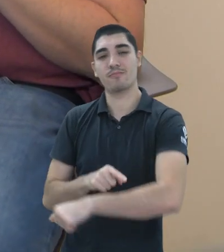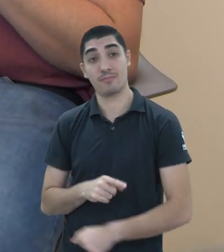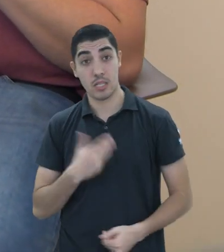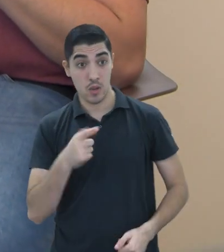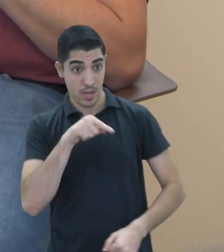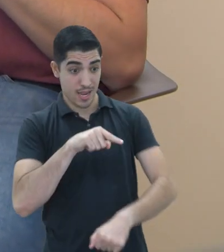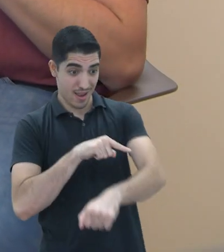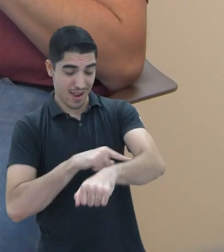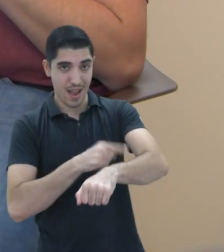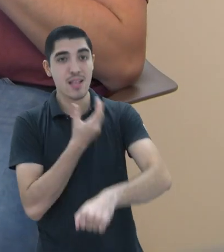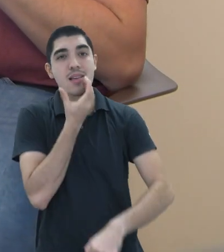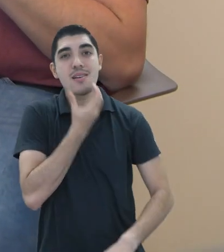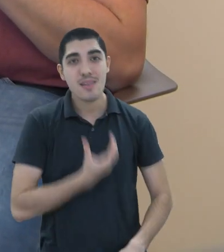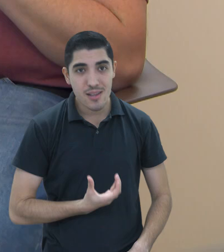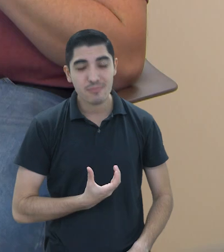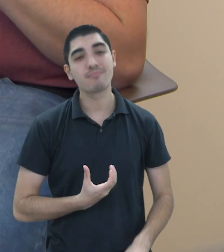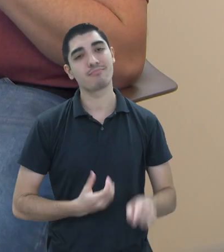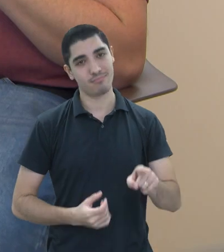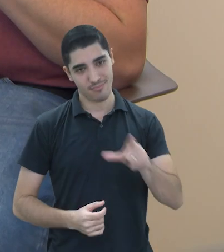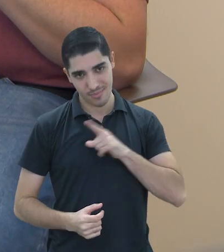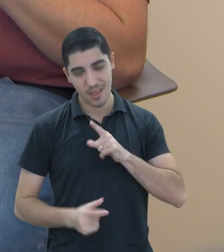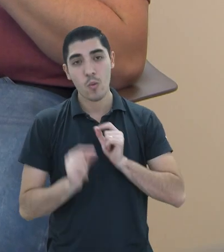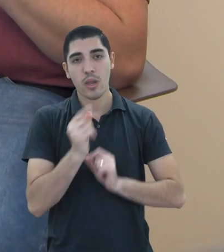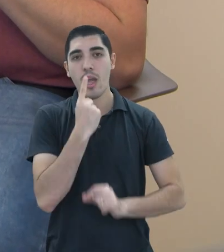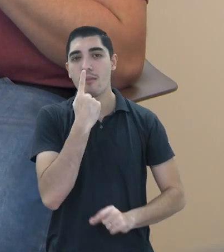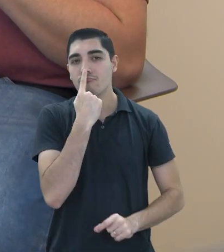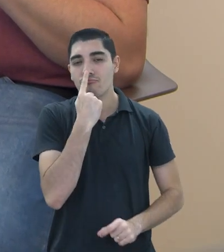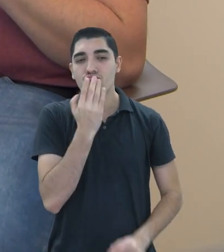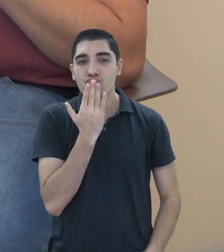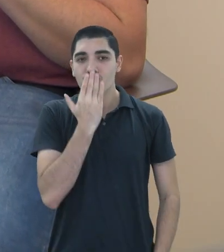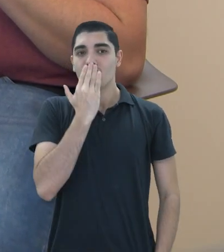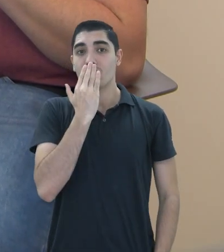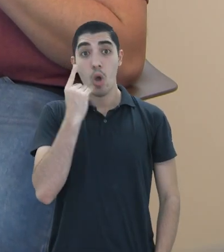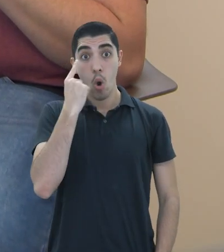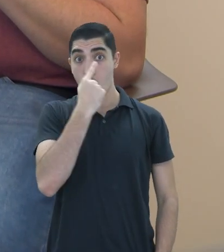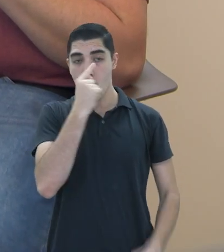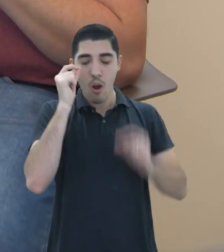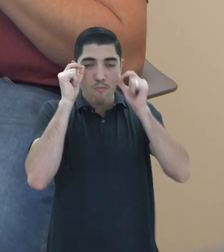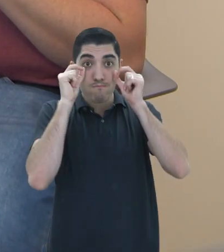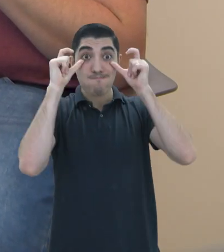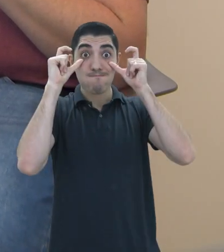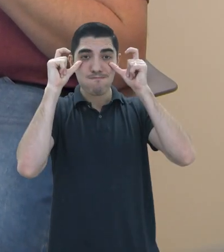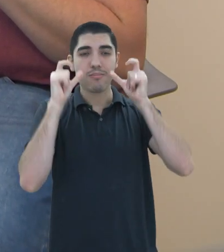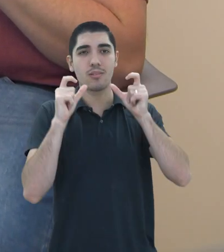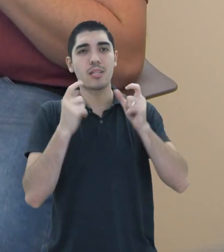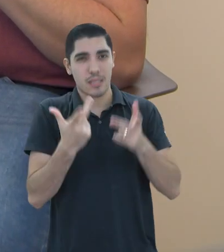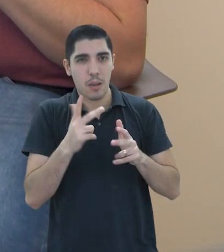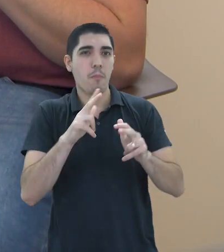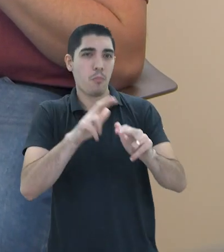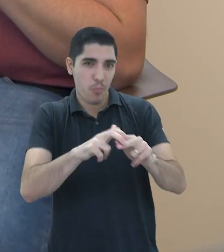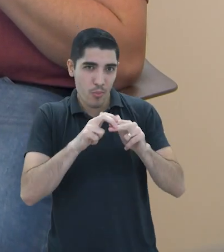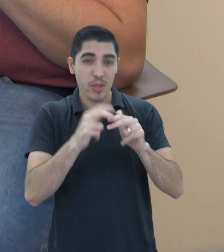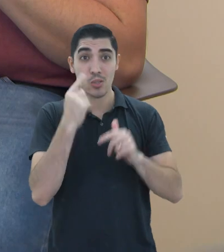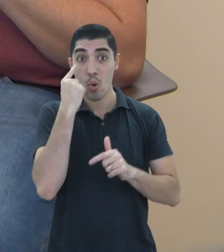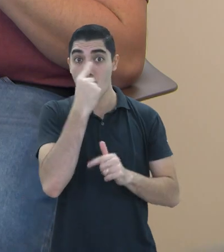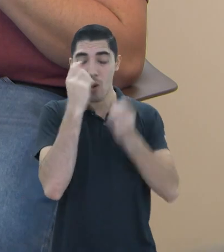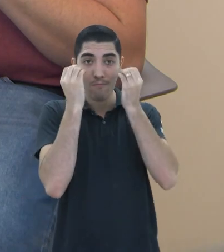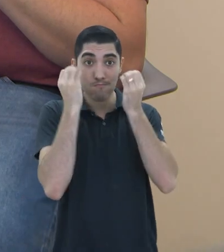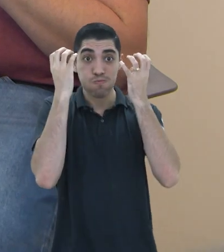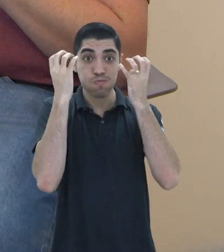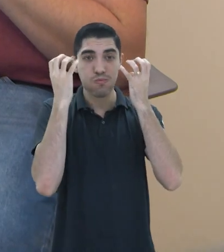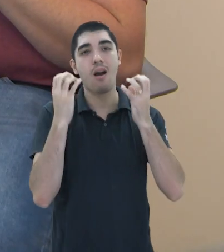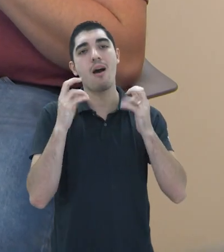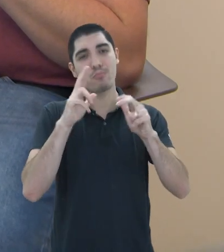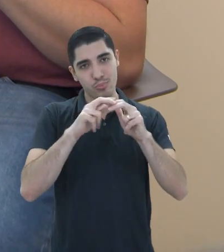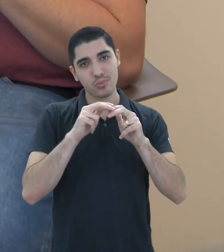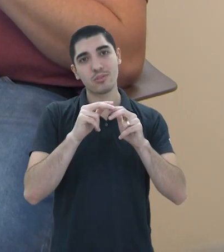Shih Tzu é uma raça braquicefálica, né? Então tem o focinho achatado, os olhos mais esbugalhados, então fica ali com aquela região mais exposta, sim,